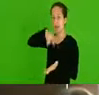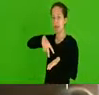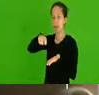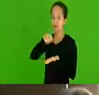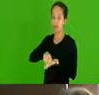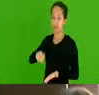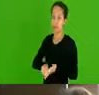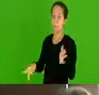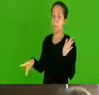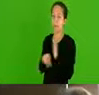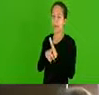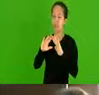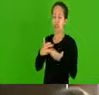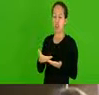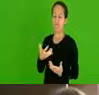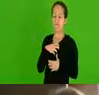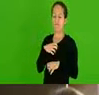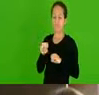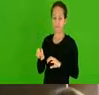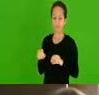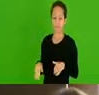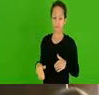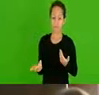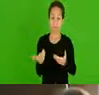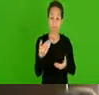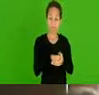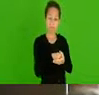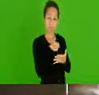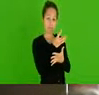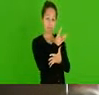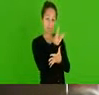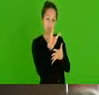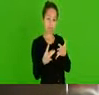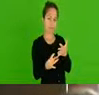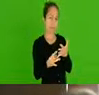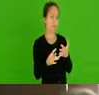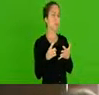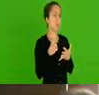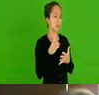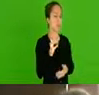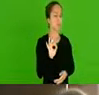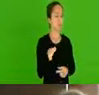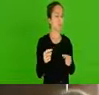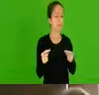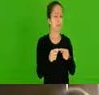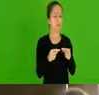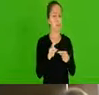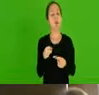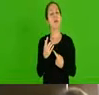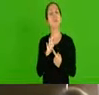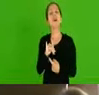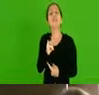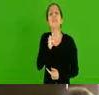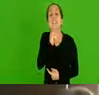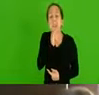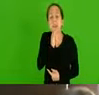institucionalizada. Então, isso tem reflexos bastante contundentes, isso é como um exemplo, um dos exemplos que eu